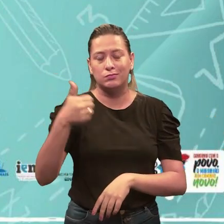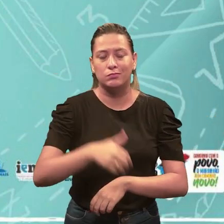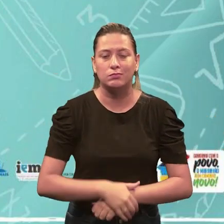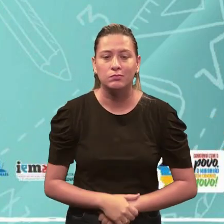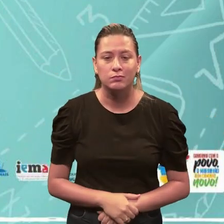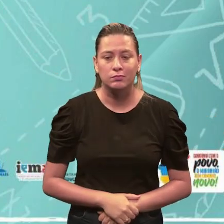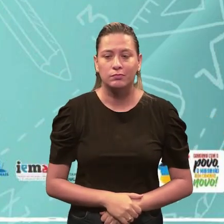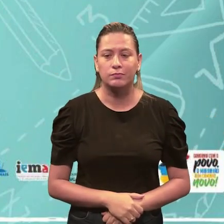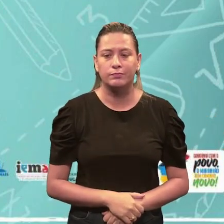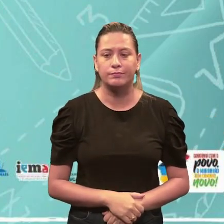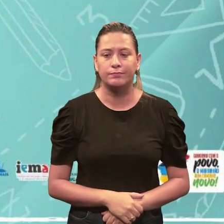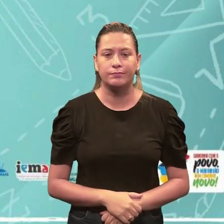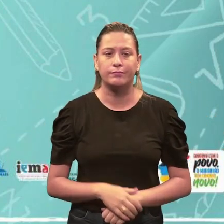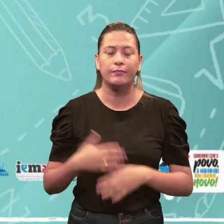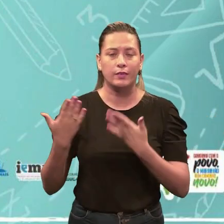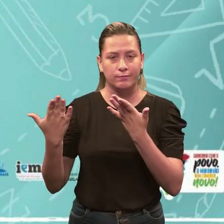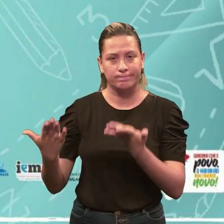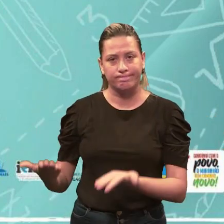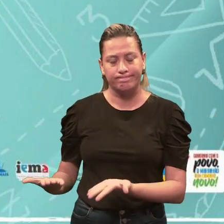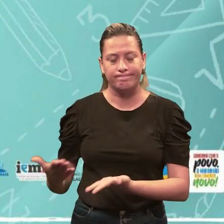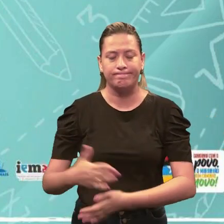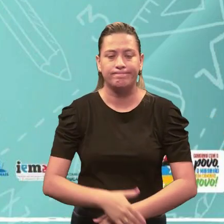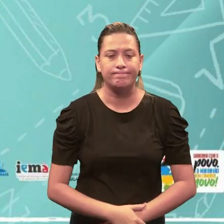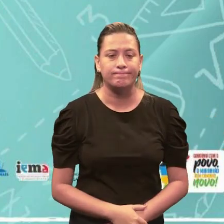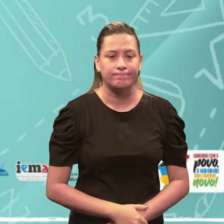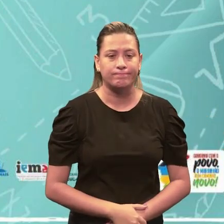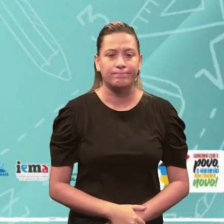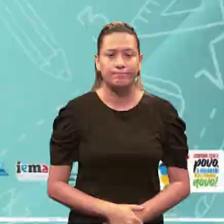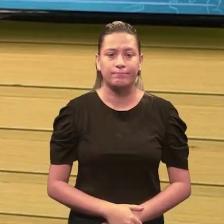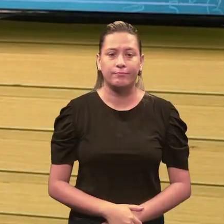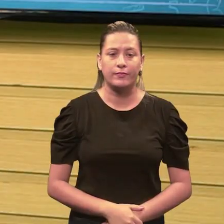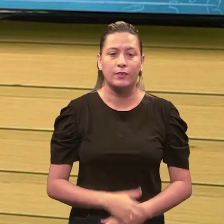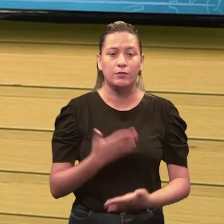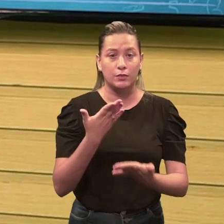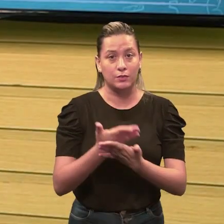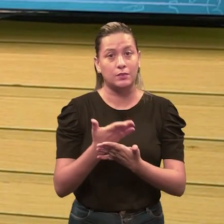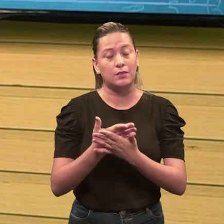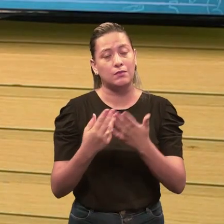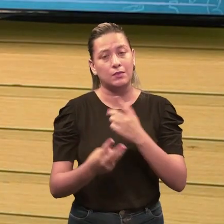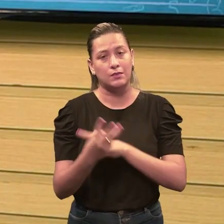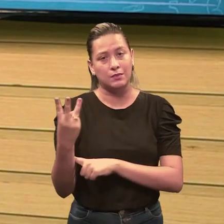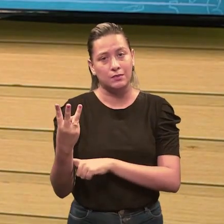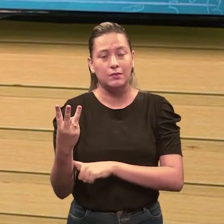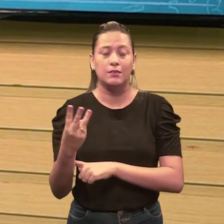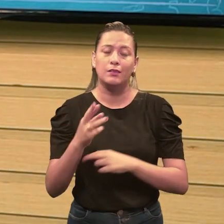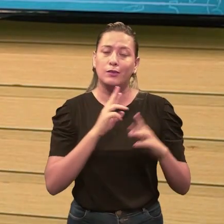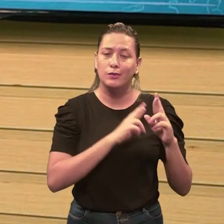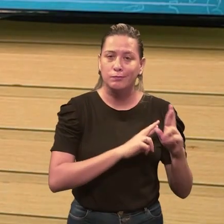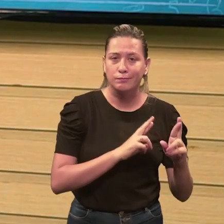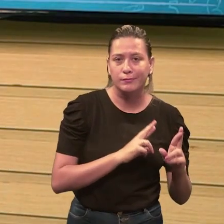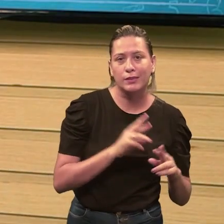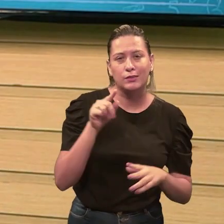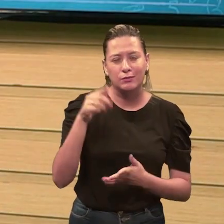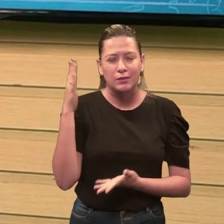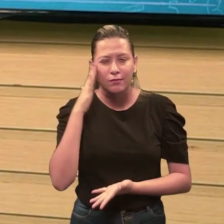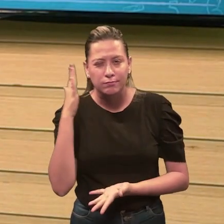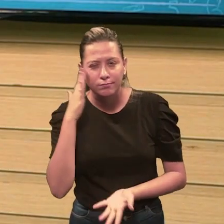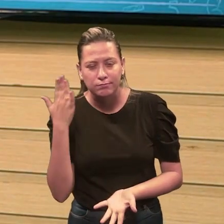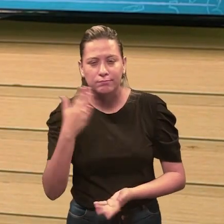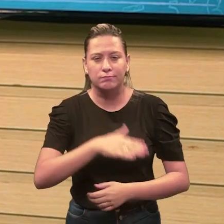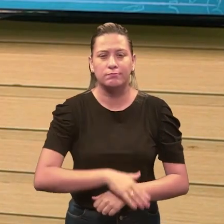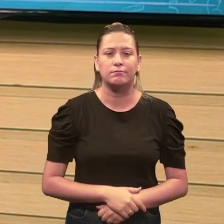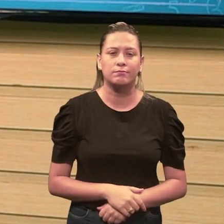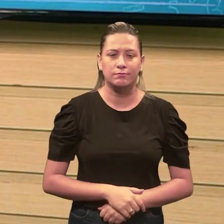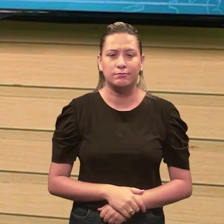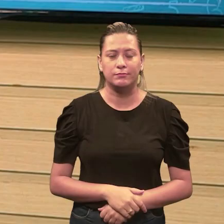você consegue ter uma visão melhor, né, desse esquema. Então, gente, essa foi a nossa terceira